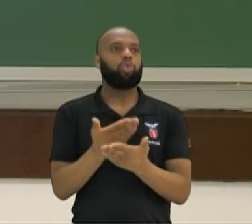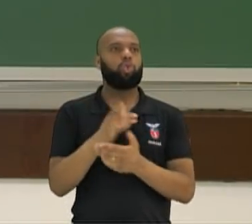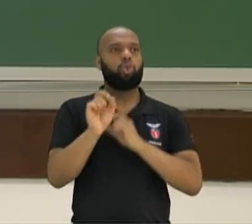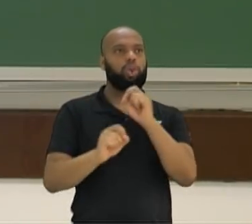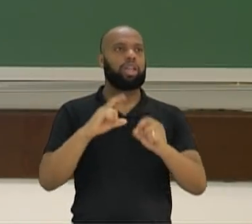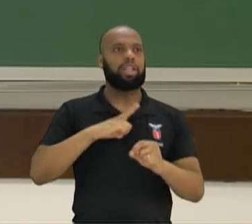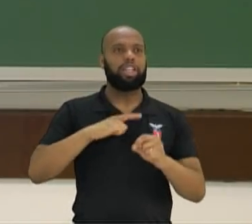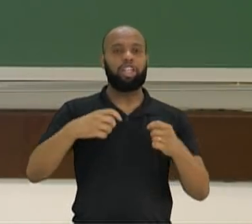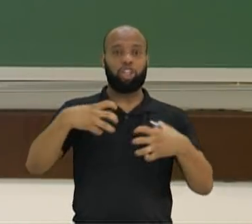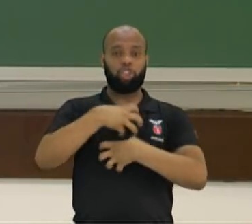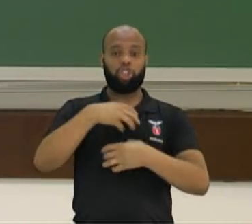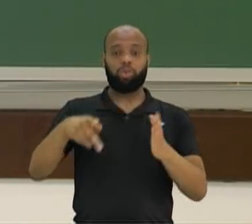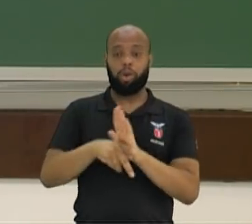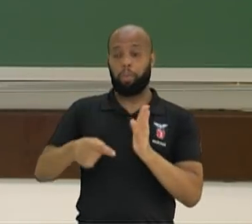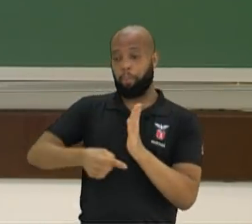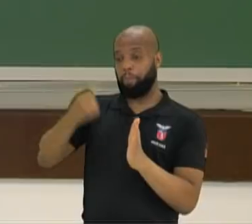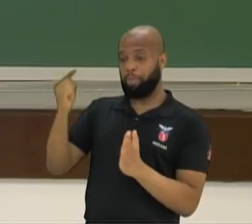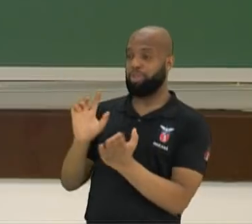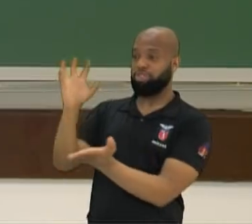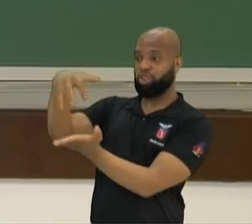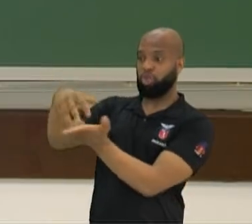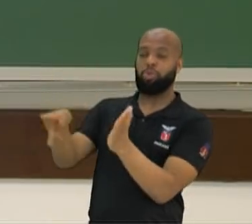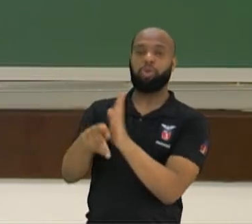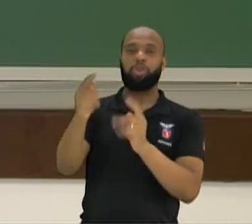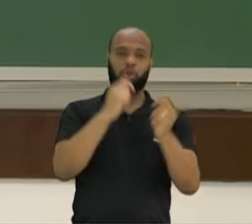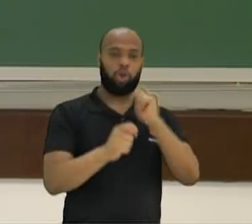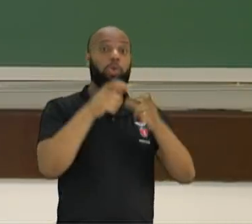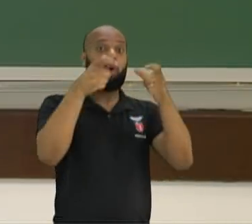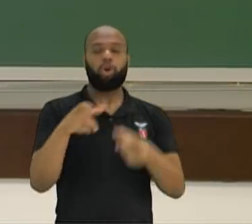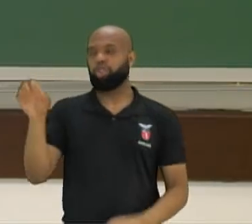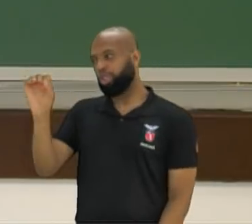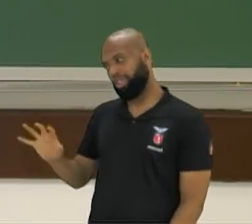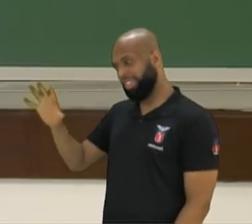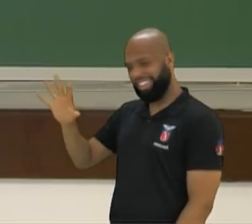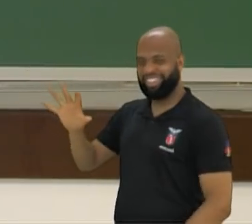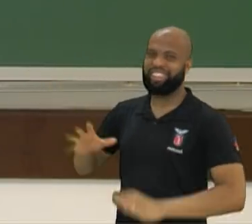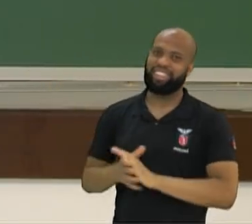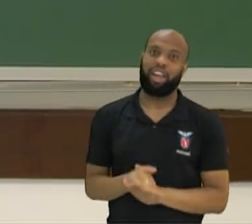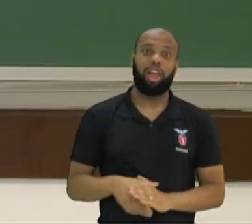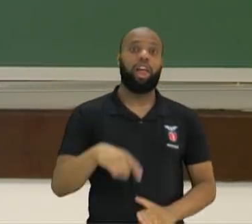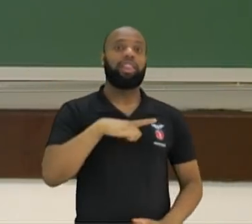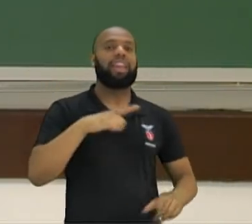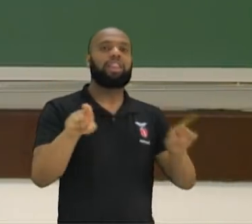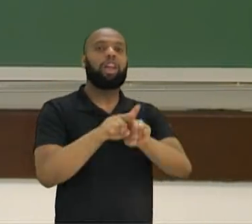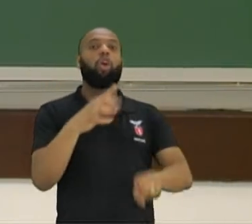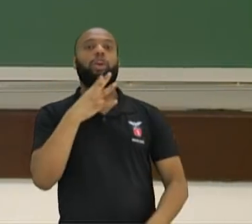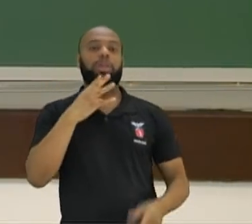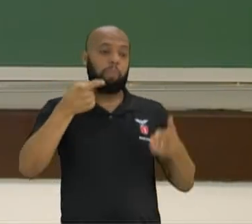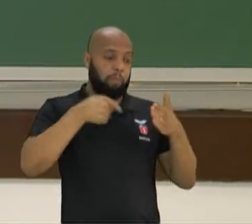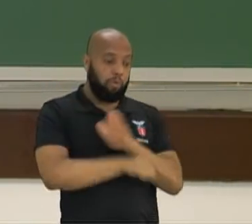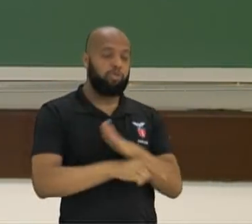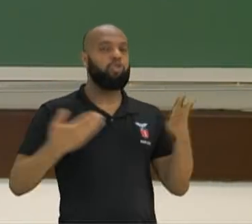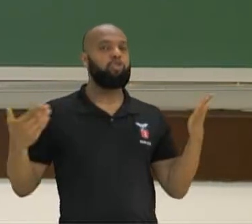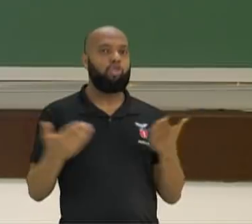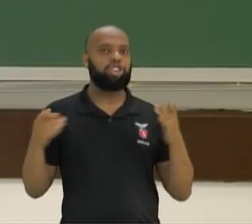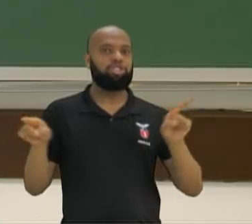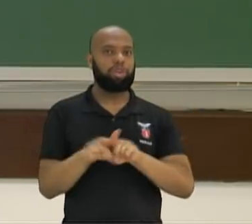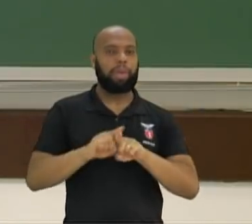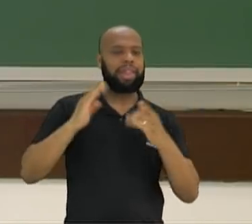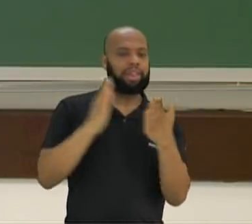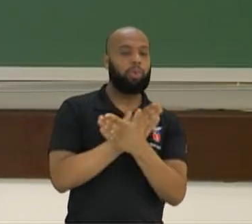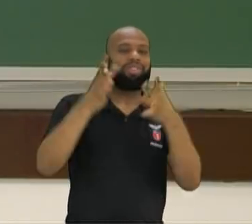as atividades do primeiro setor da economia na Oceania, né? Conhecemos aí com mais profundidade